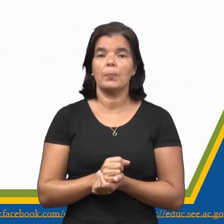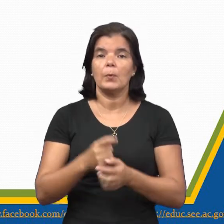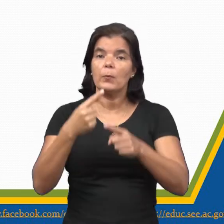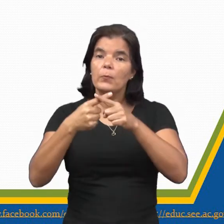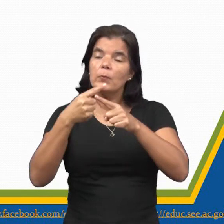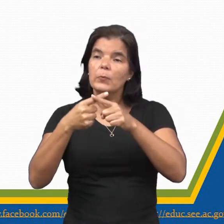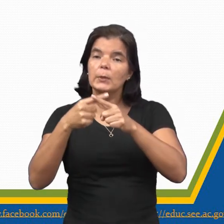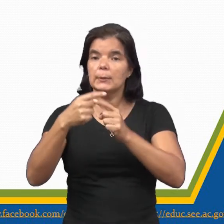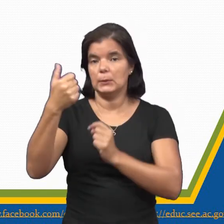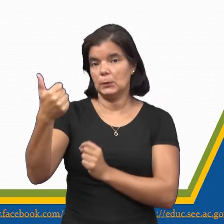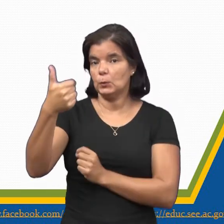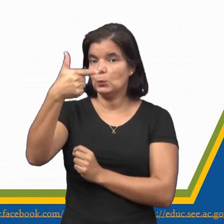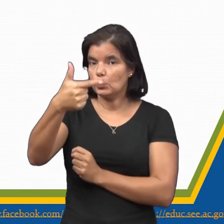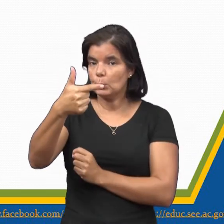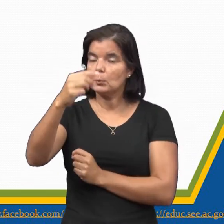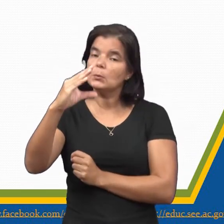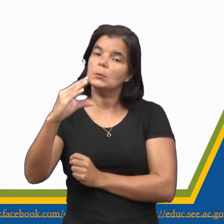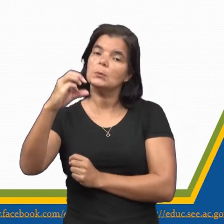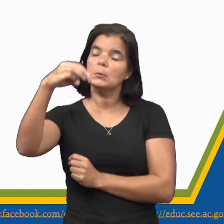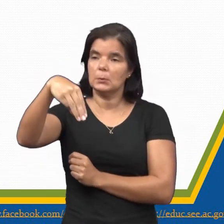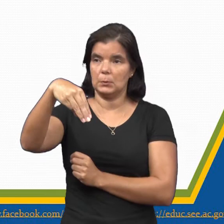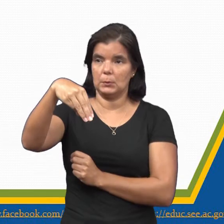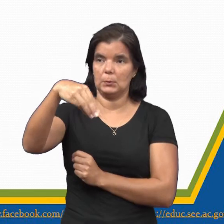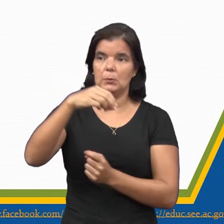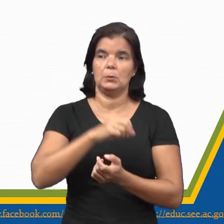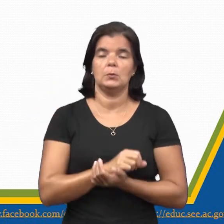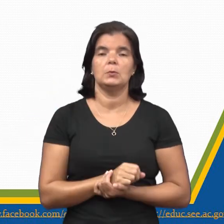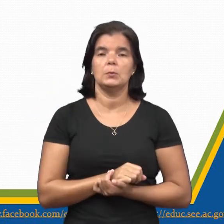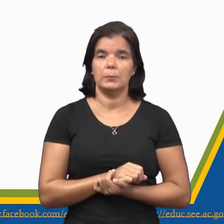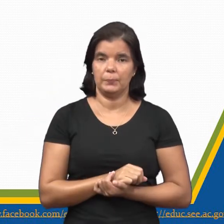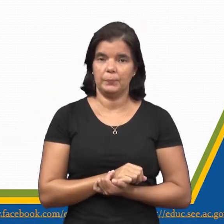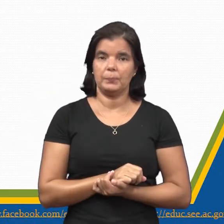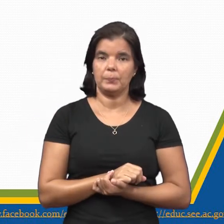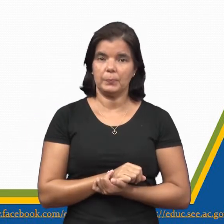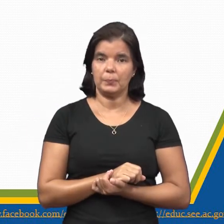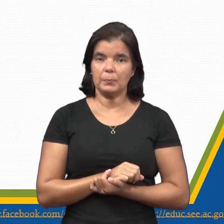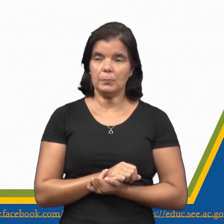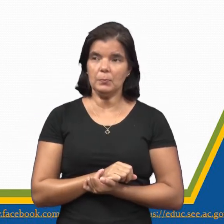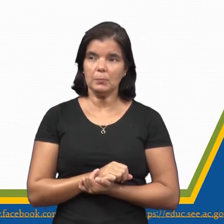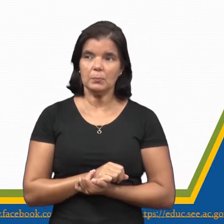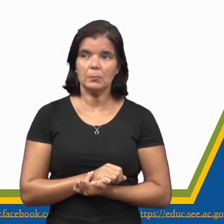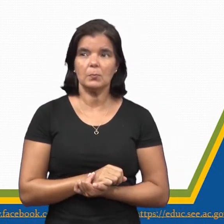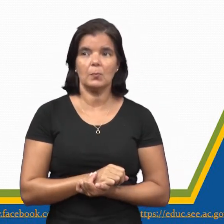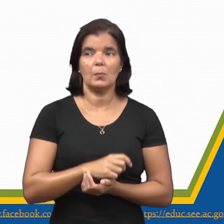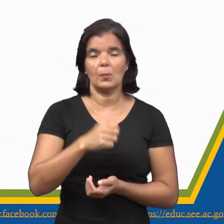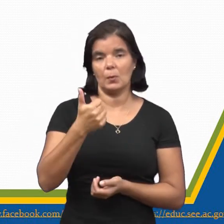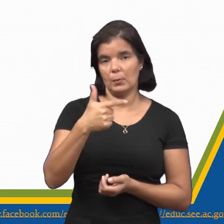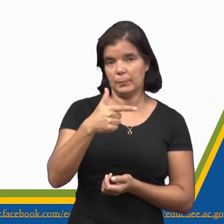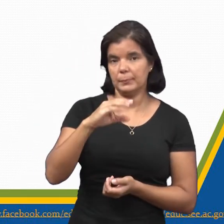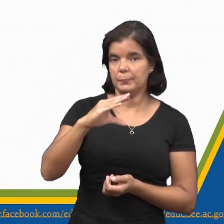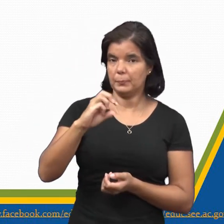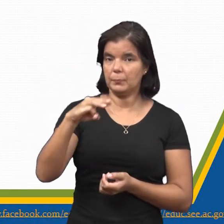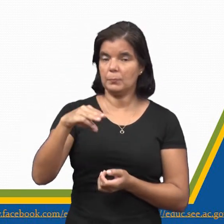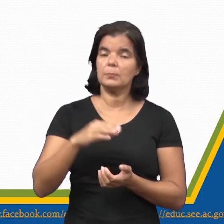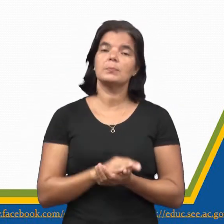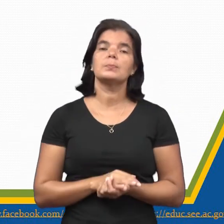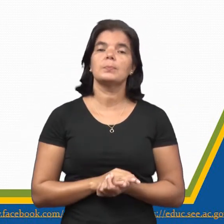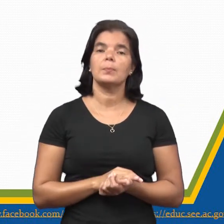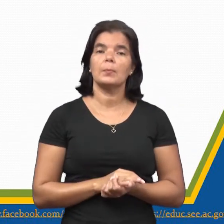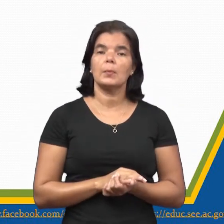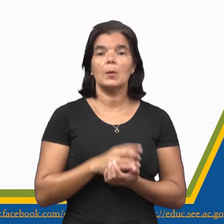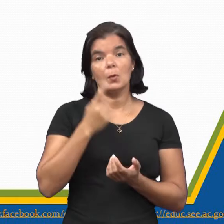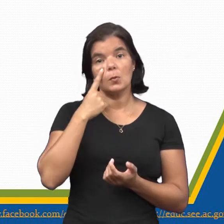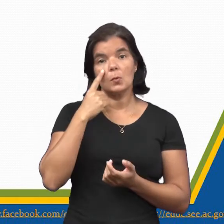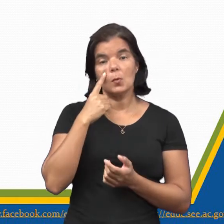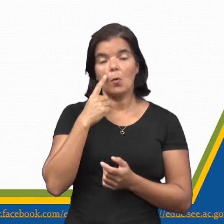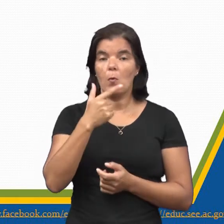a altura seria BC, A, que vale quasinho, né? Que vale 12 centímetros. Então